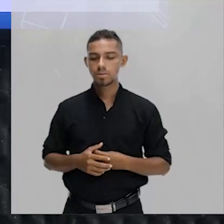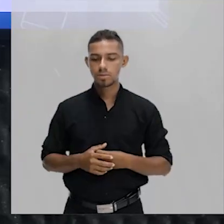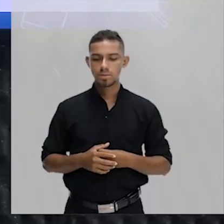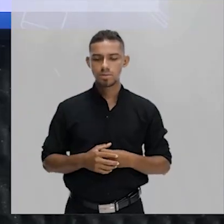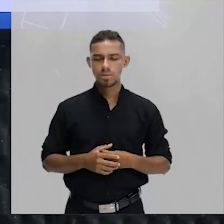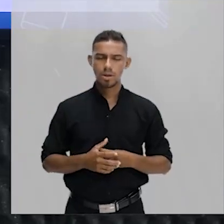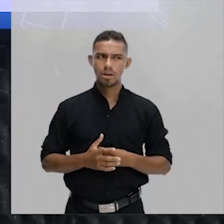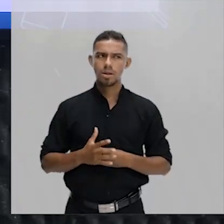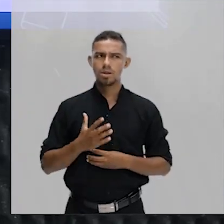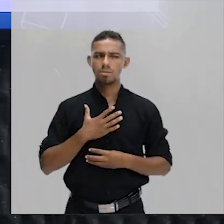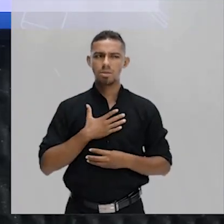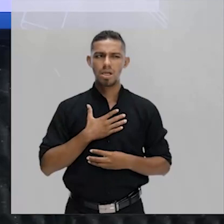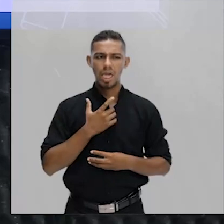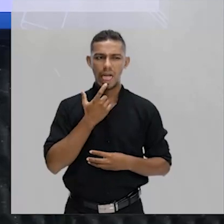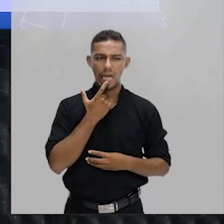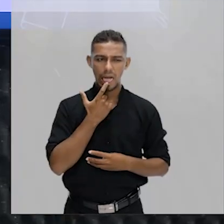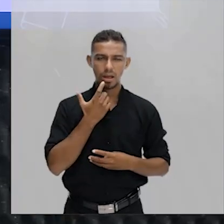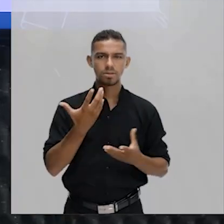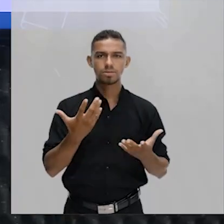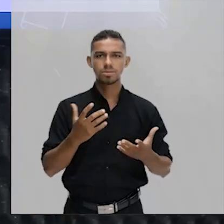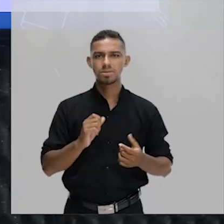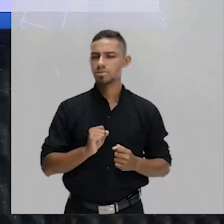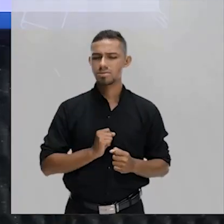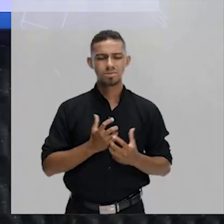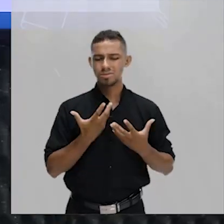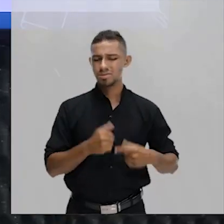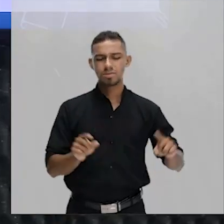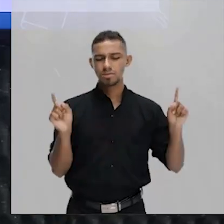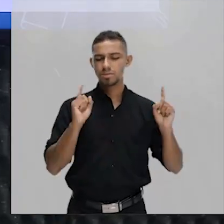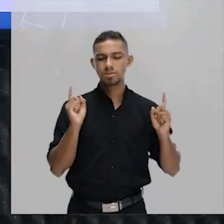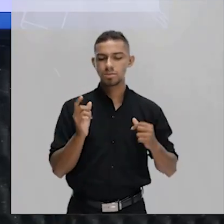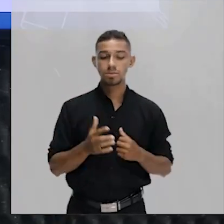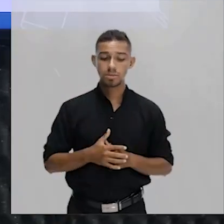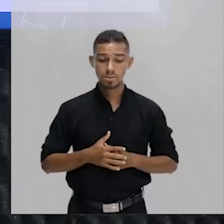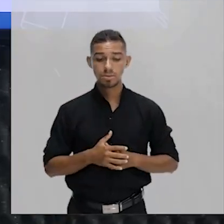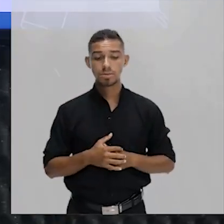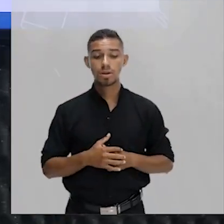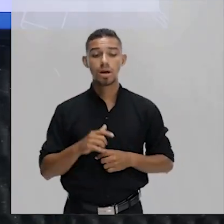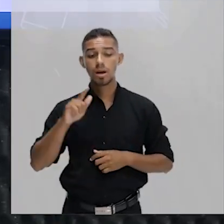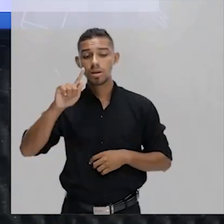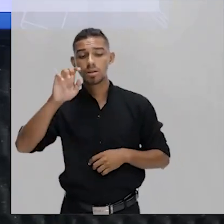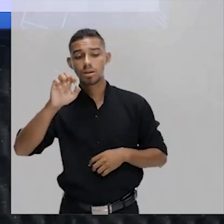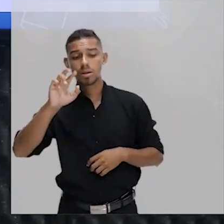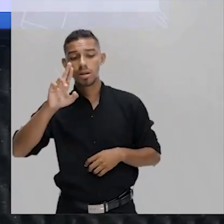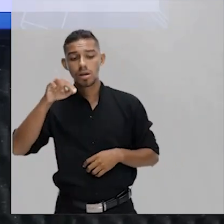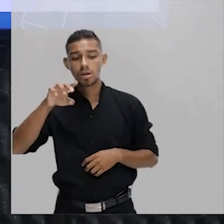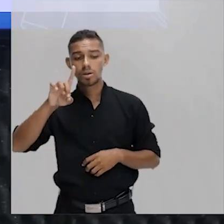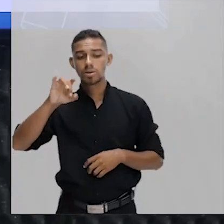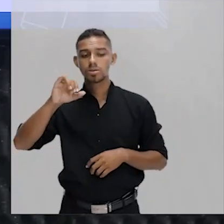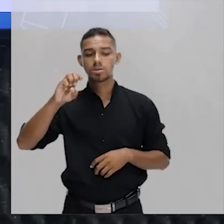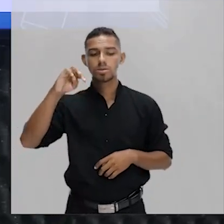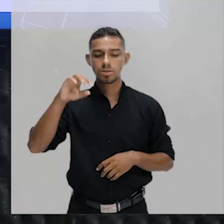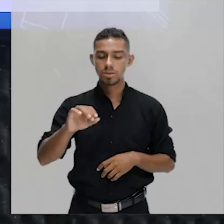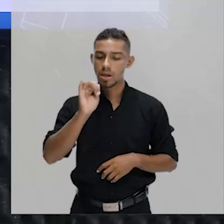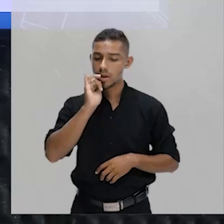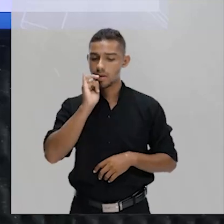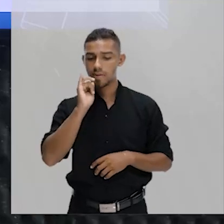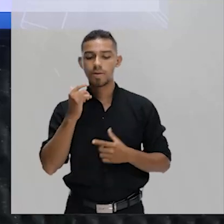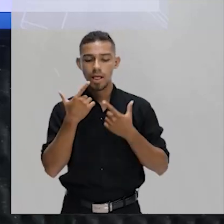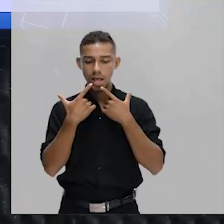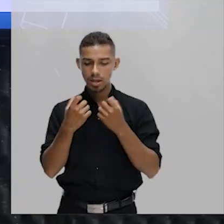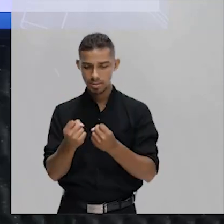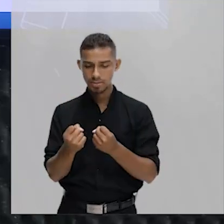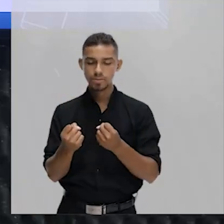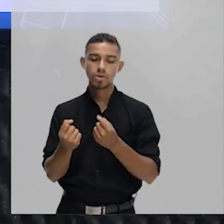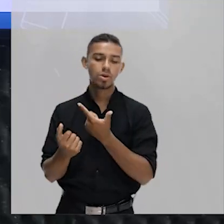ela faz. Uma cara totalmente de reprovação. Então, o gerundismo, ele é um vício de linguagem. Assim como nós